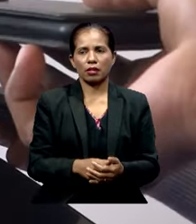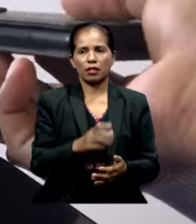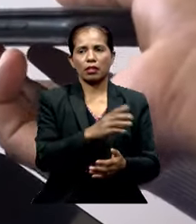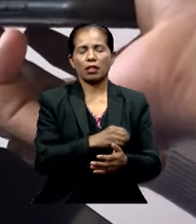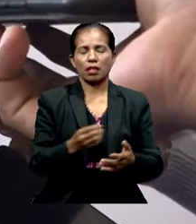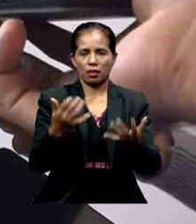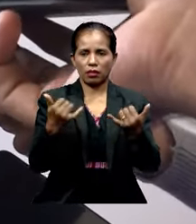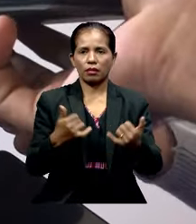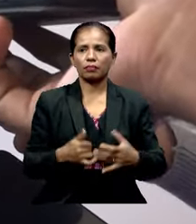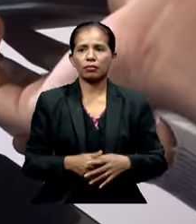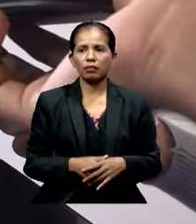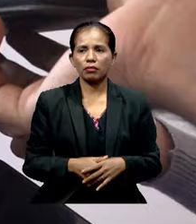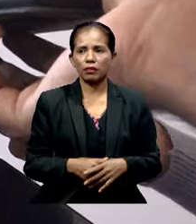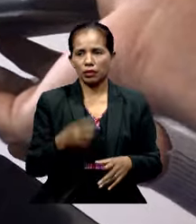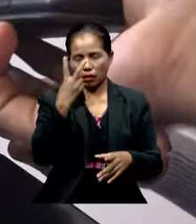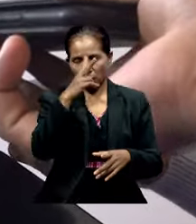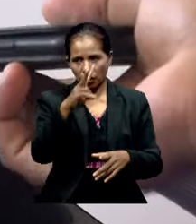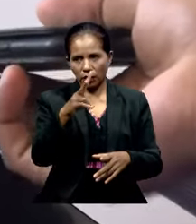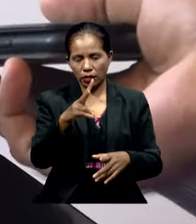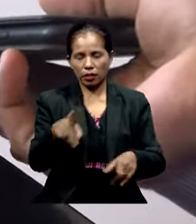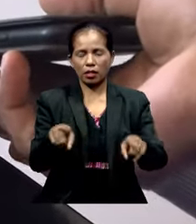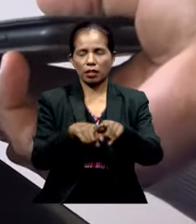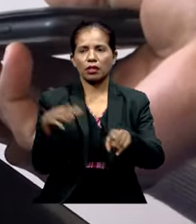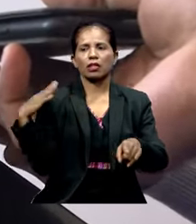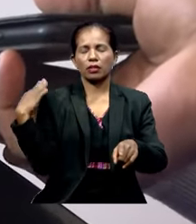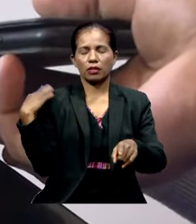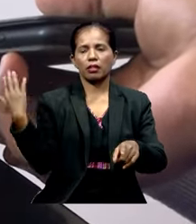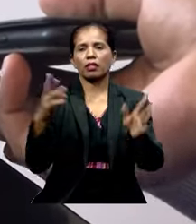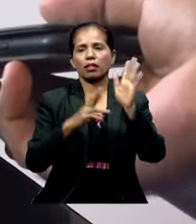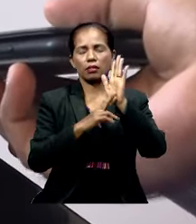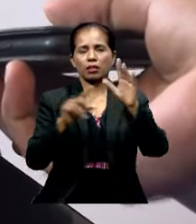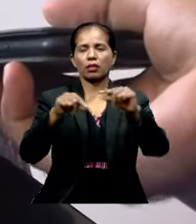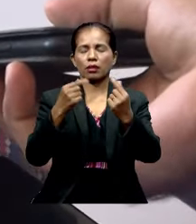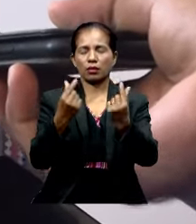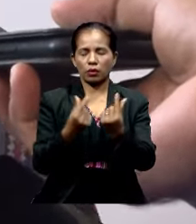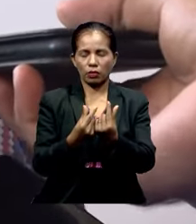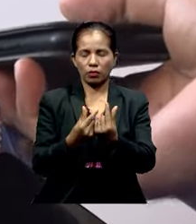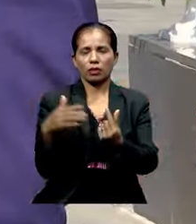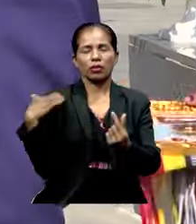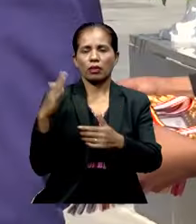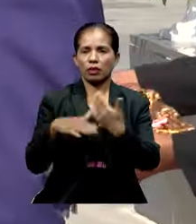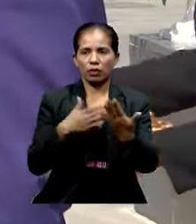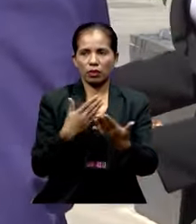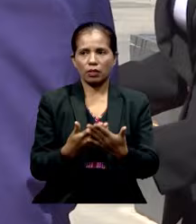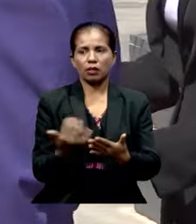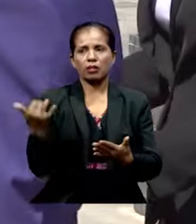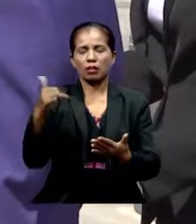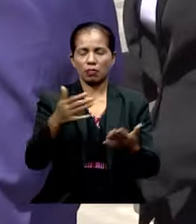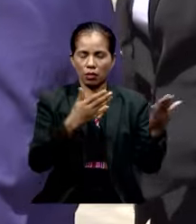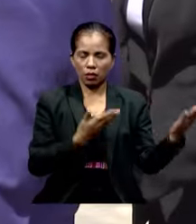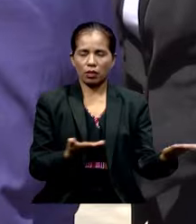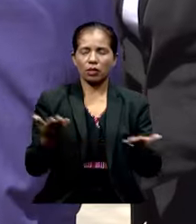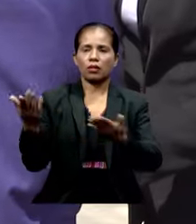Mas a Renia, seja nessa jovem Nuni, representa o grupo Renetil. Fira na glória luta,